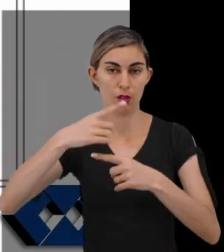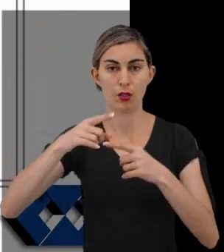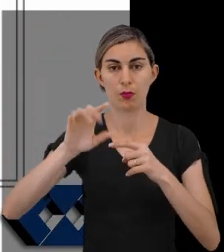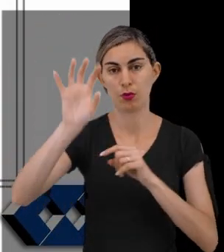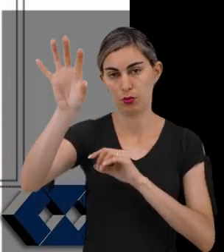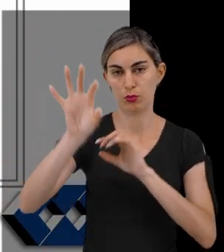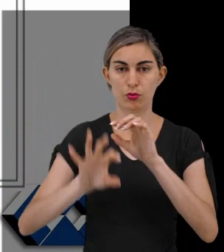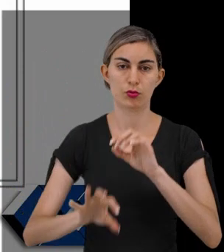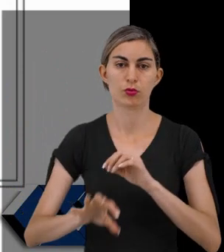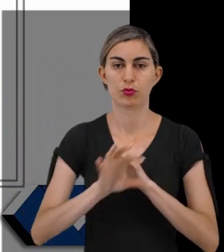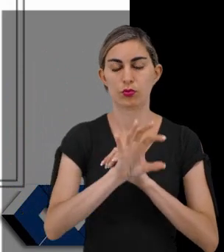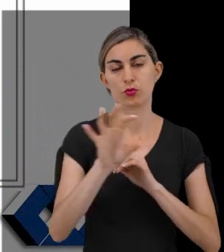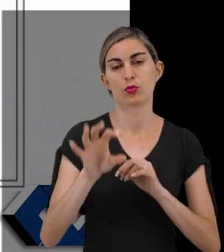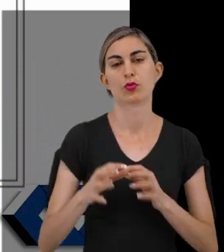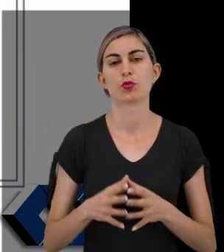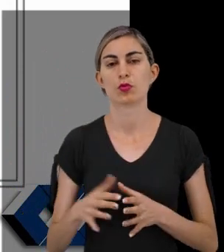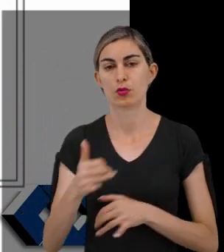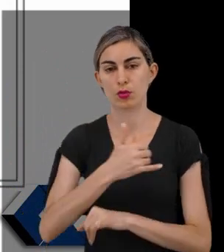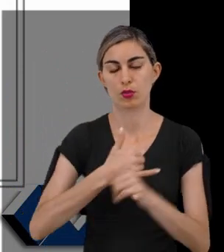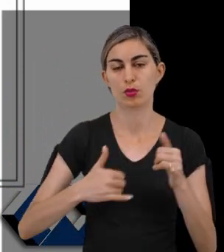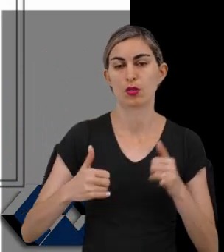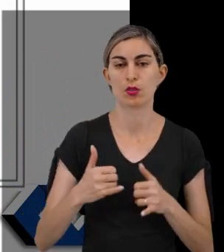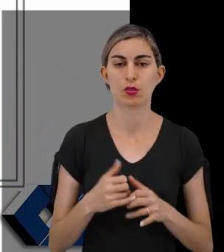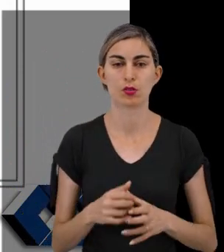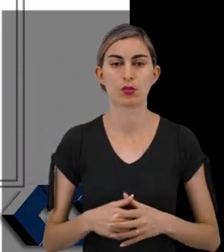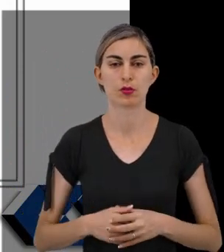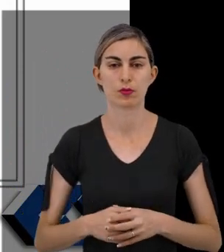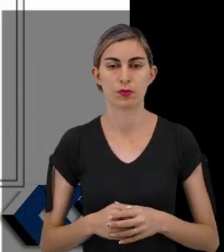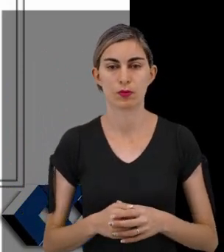distribuição dos pontos elétricos. Tá?